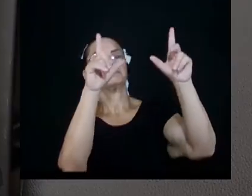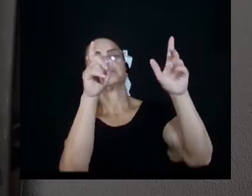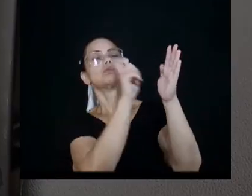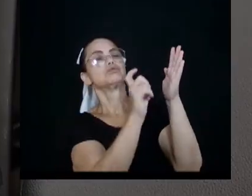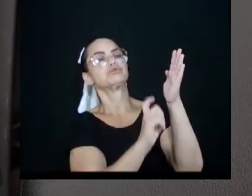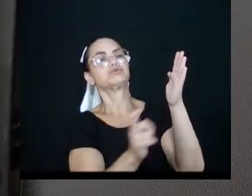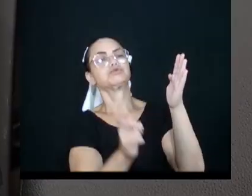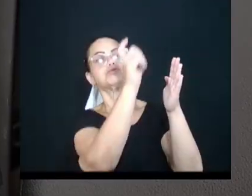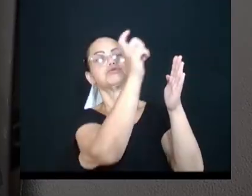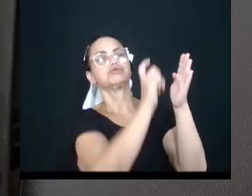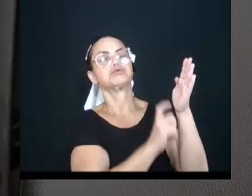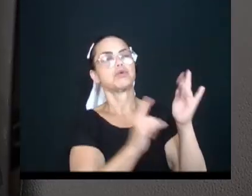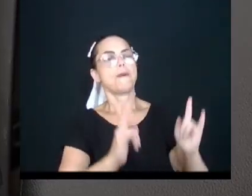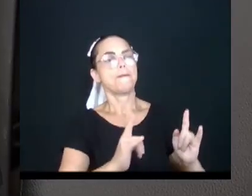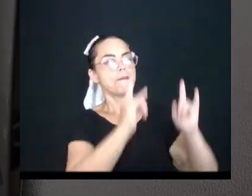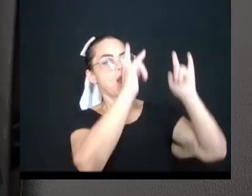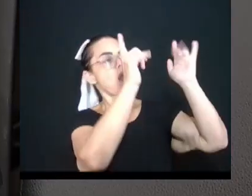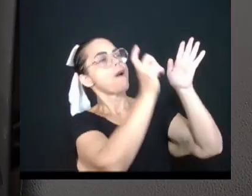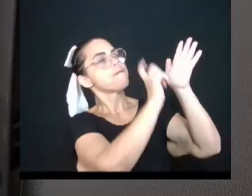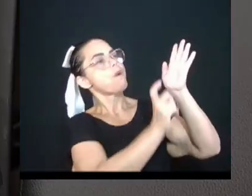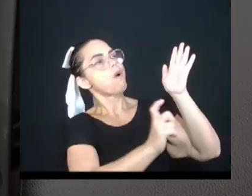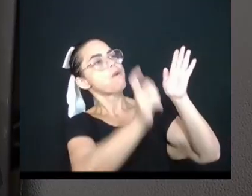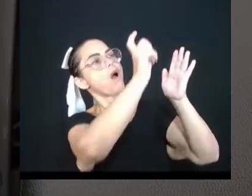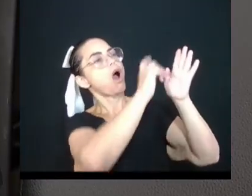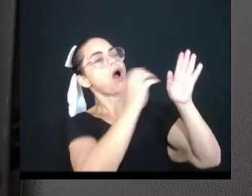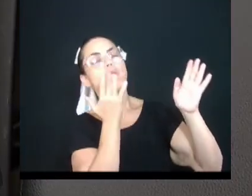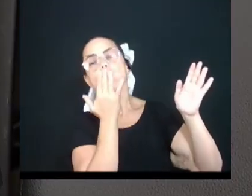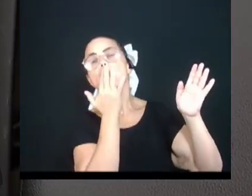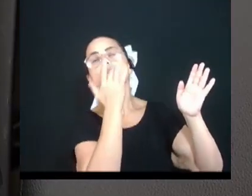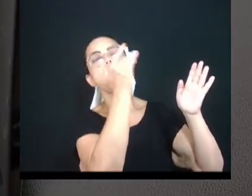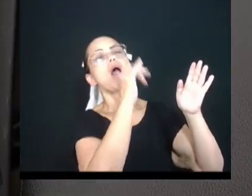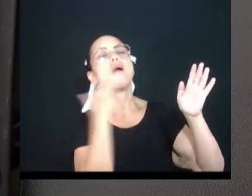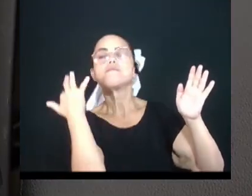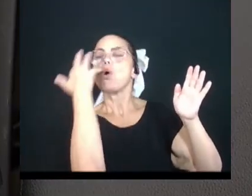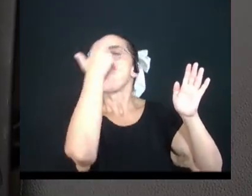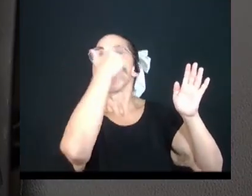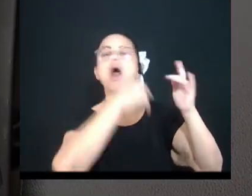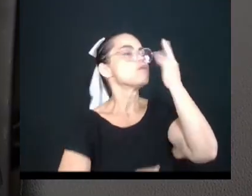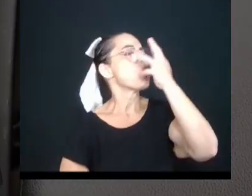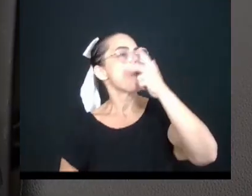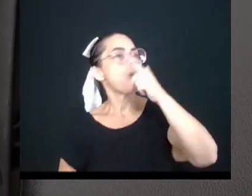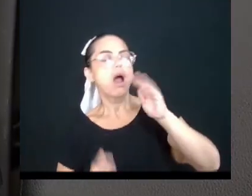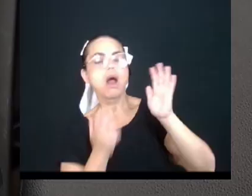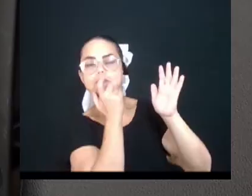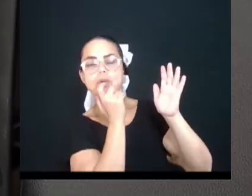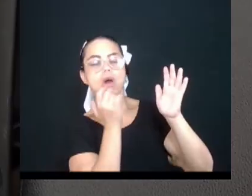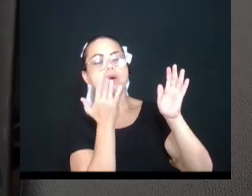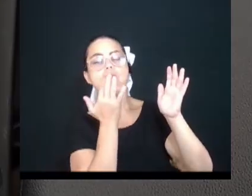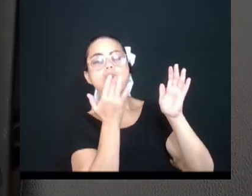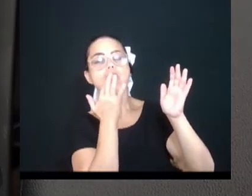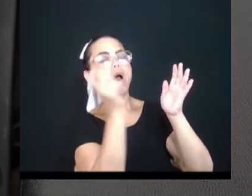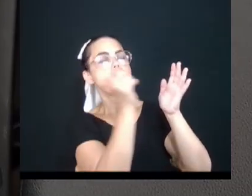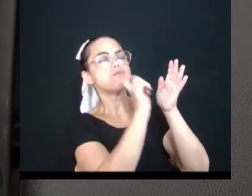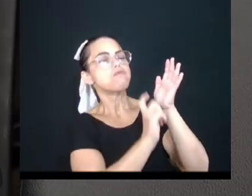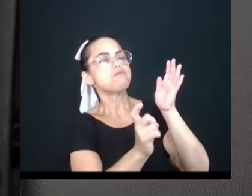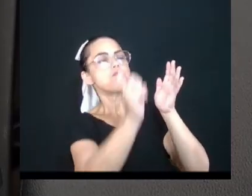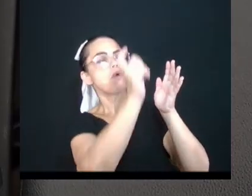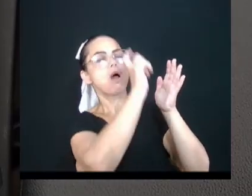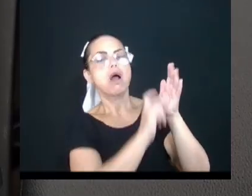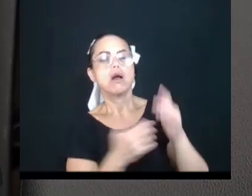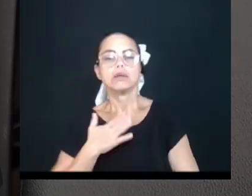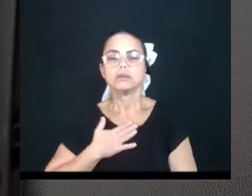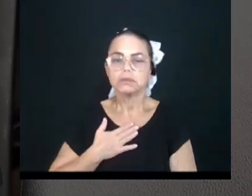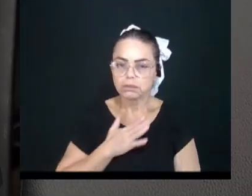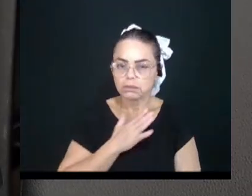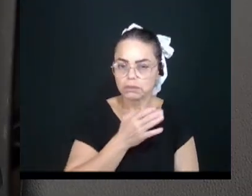todo na cidade. A gente quer que a cidade tenha cada vez mais. A Glicério mesmo, Avenida Francisco Glicério, na minha opinião, pode